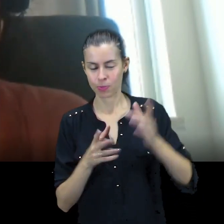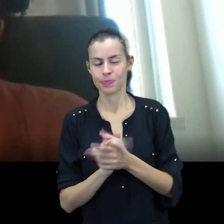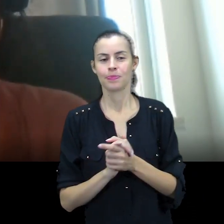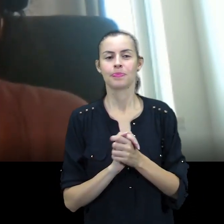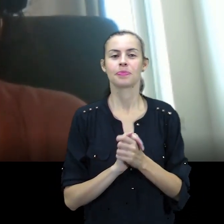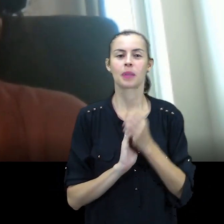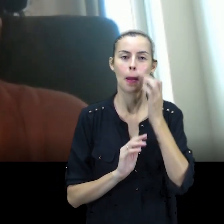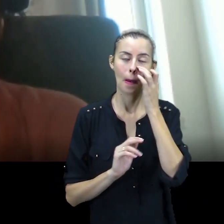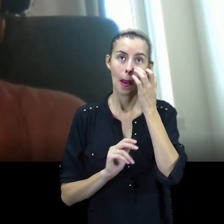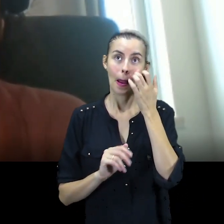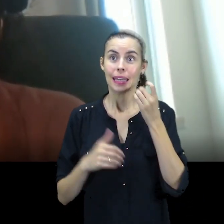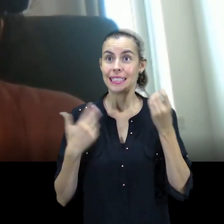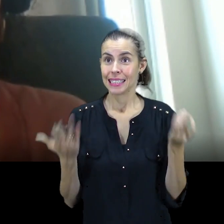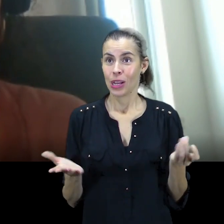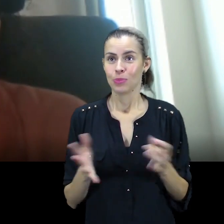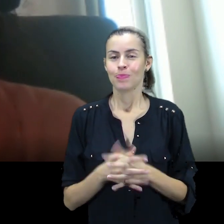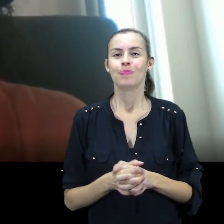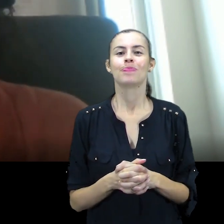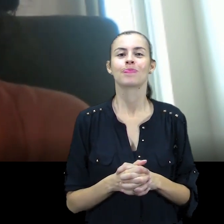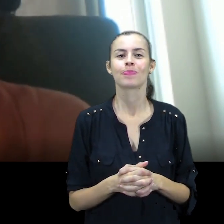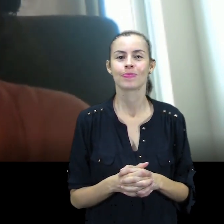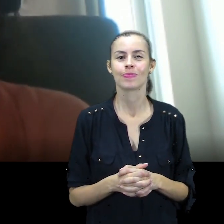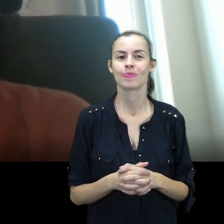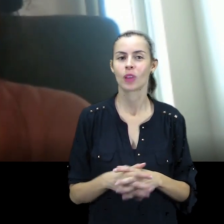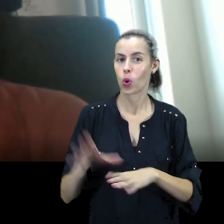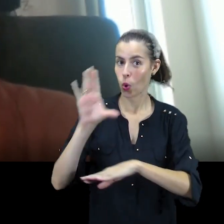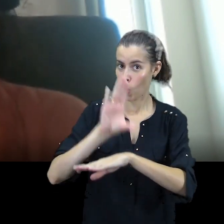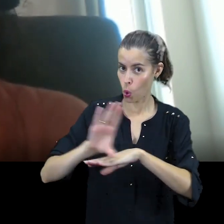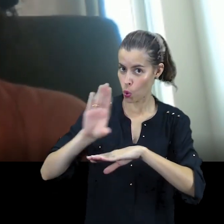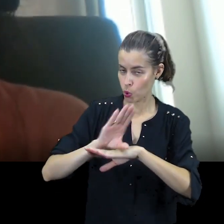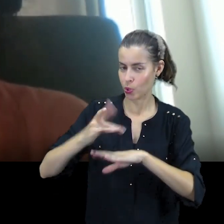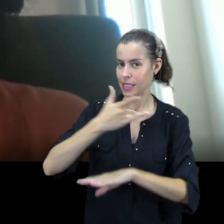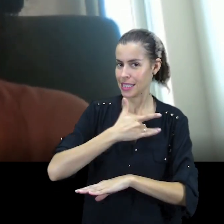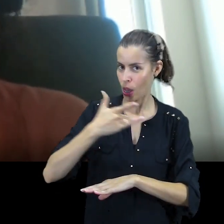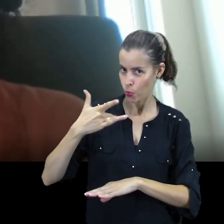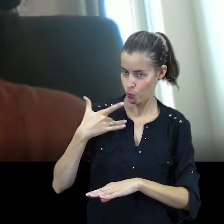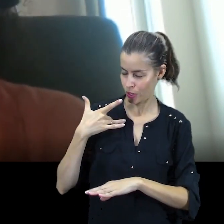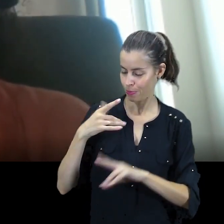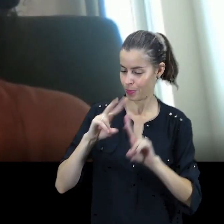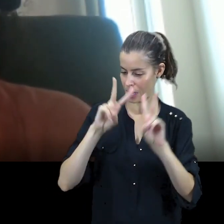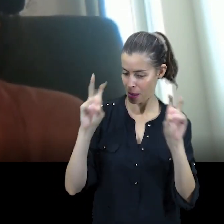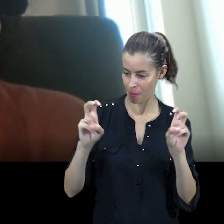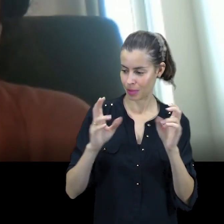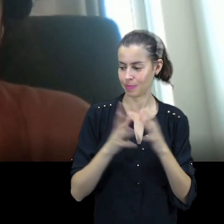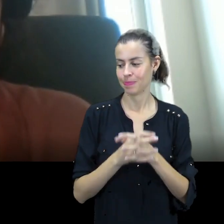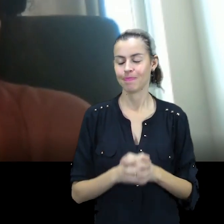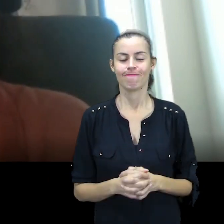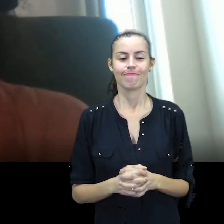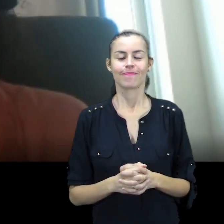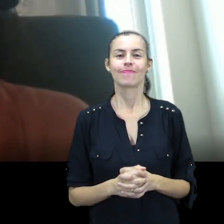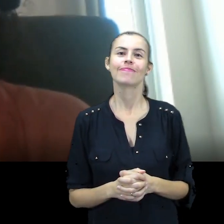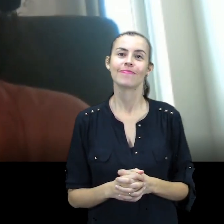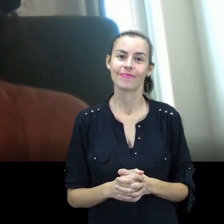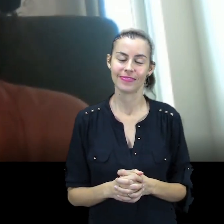natureza dos cursos de saúde que tenha uma carga horária bastante alta. na parte de prática, né, dentro do nosso hospital